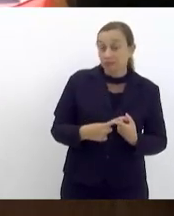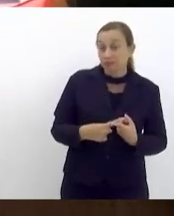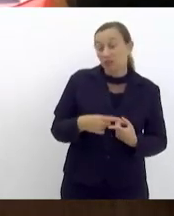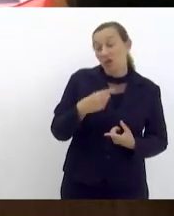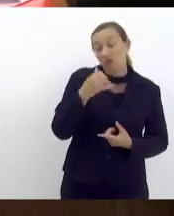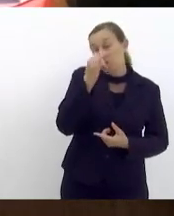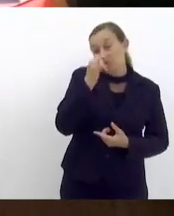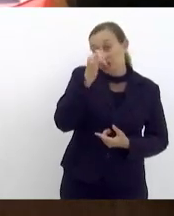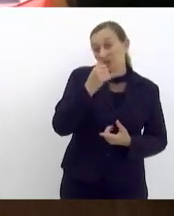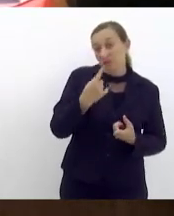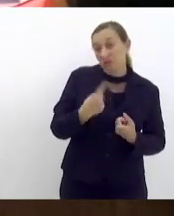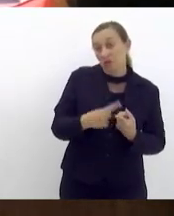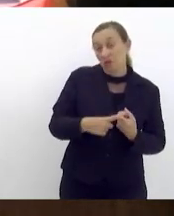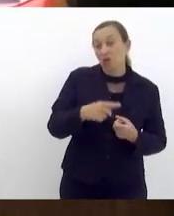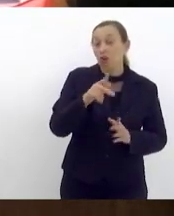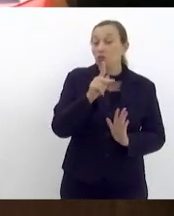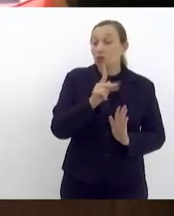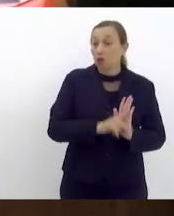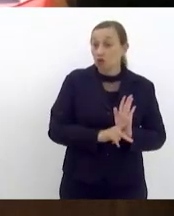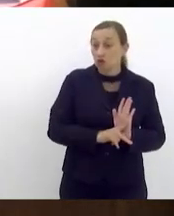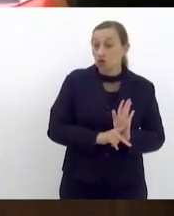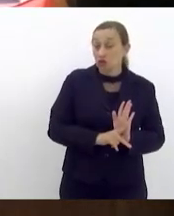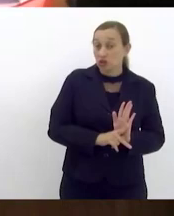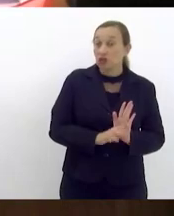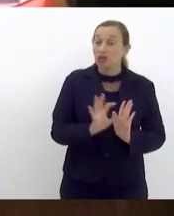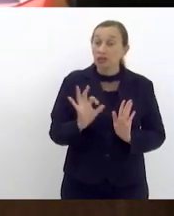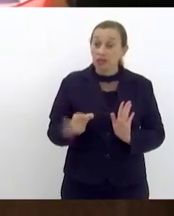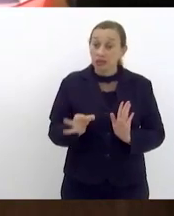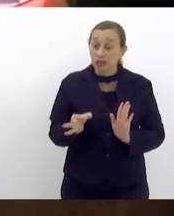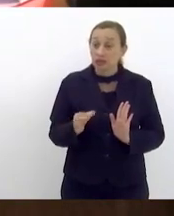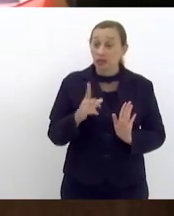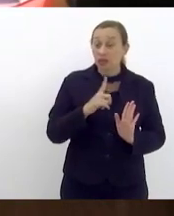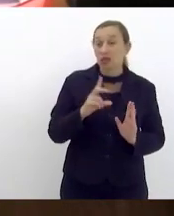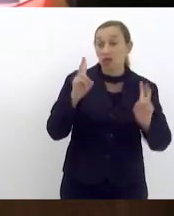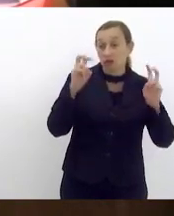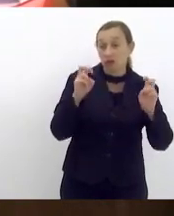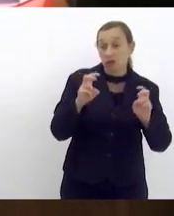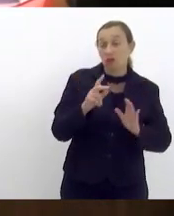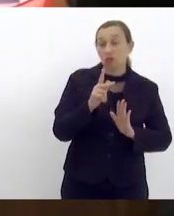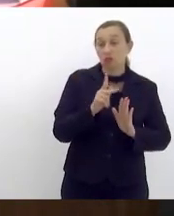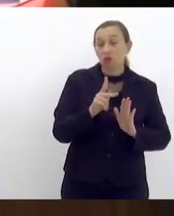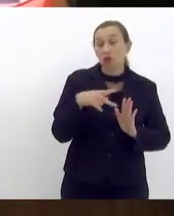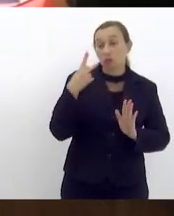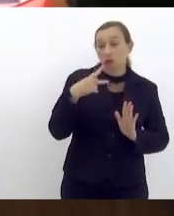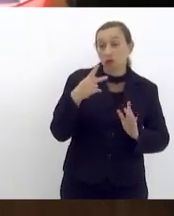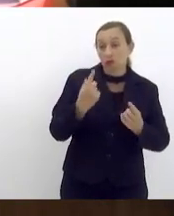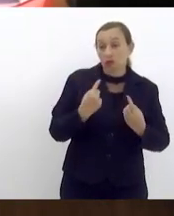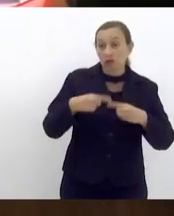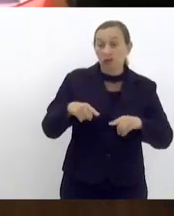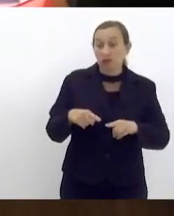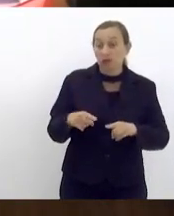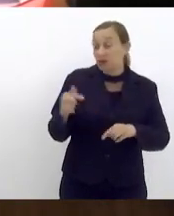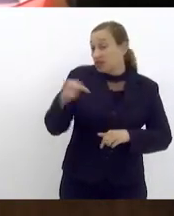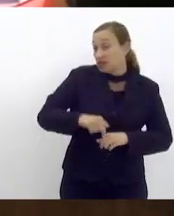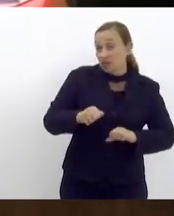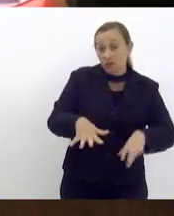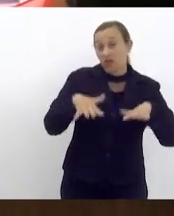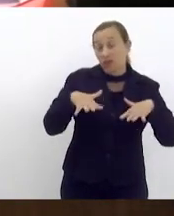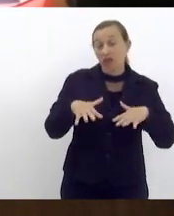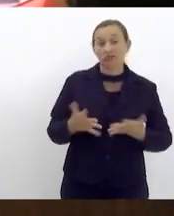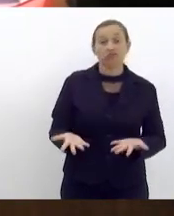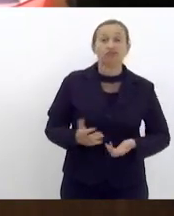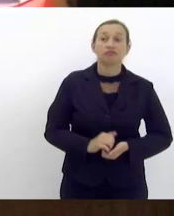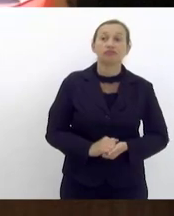tolice porque o projeto que eventualmente tem alguma questão política Que mereça ser enfrentada ele vai ser enfrentado no plenário